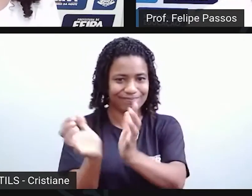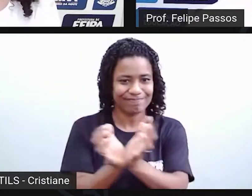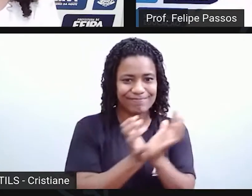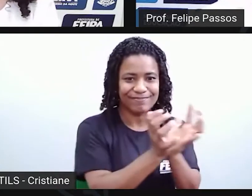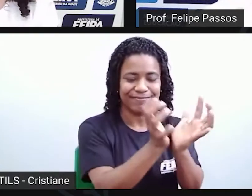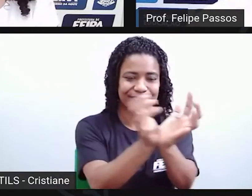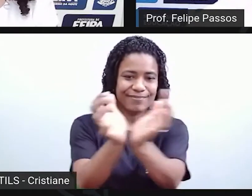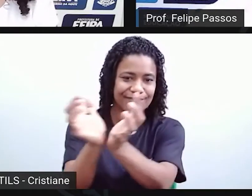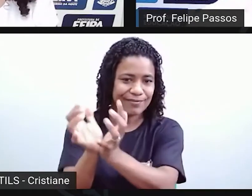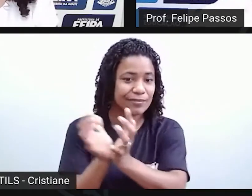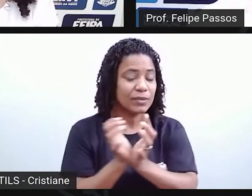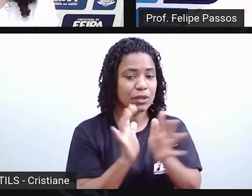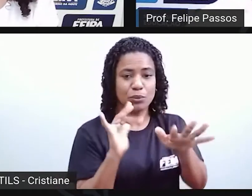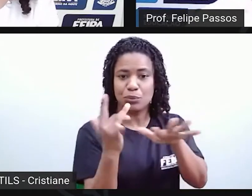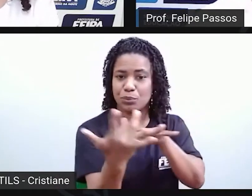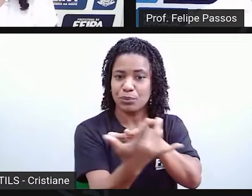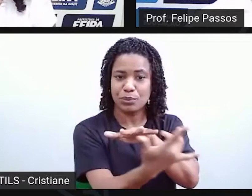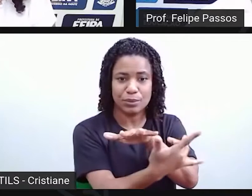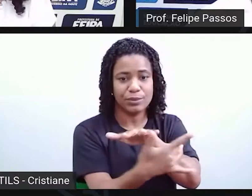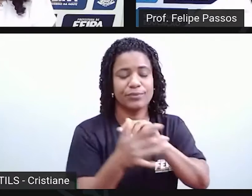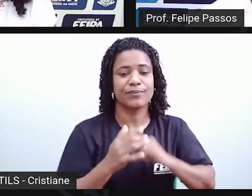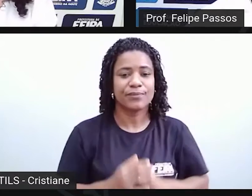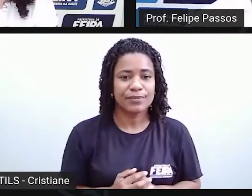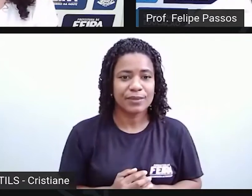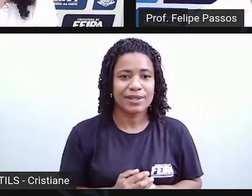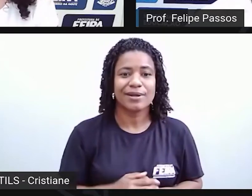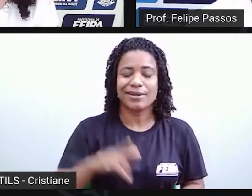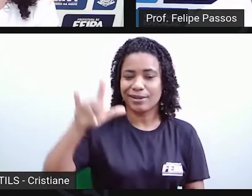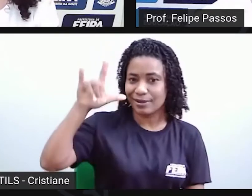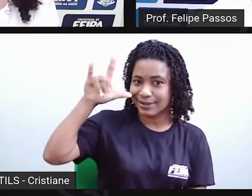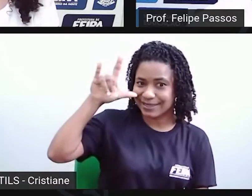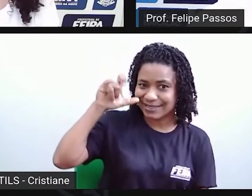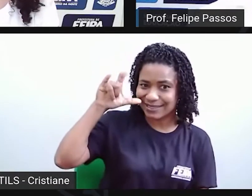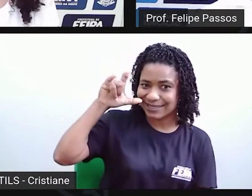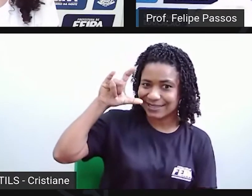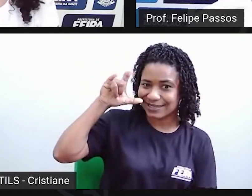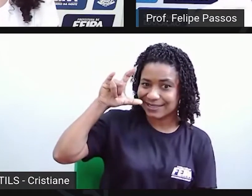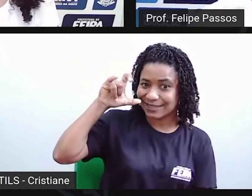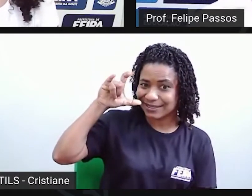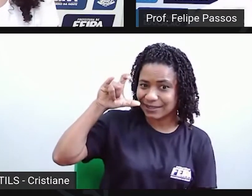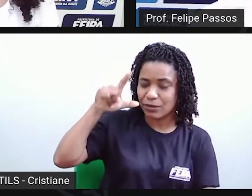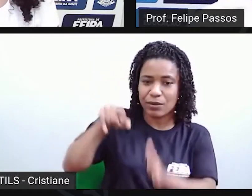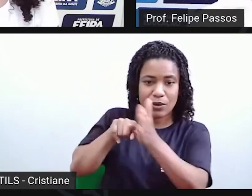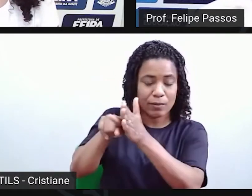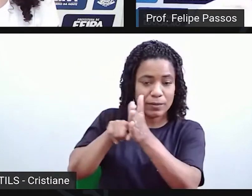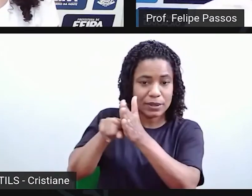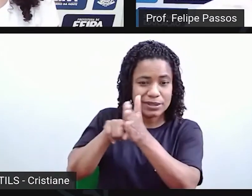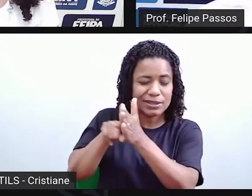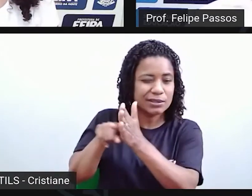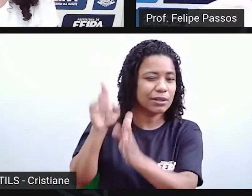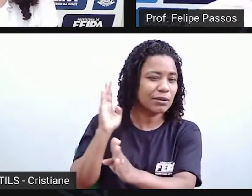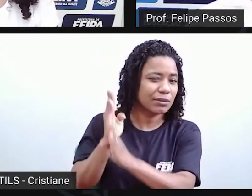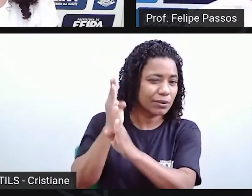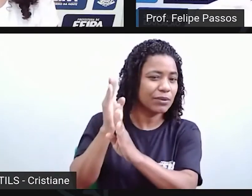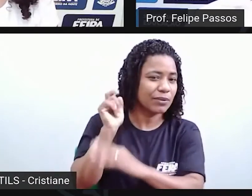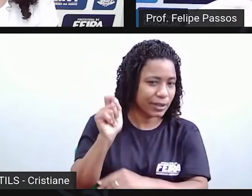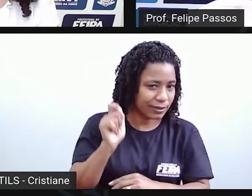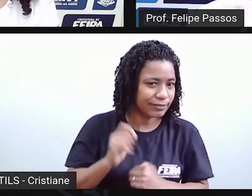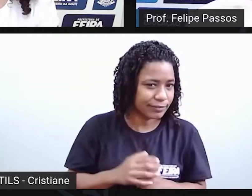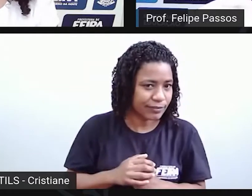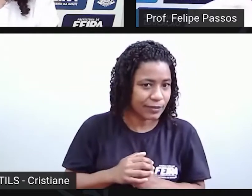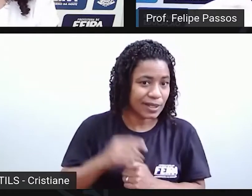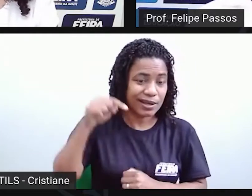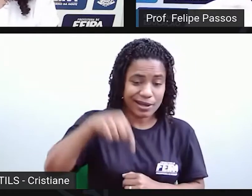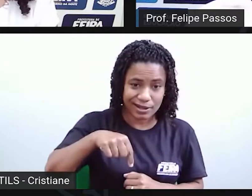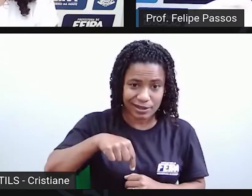vou especificar a minha discussão para o Instagram, que é a rede social com a qual eu trabalhei. A gente tem, hoje, aqui no Brasil, temos o